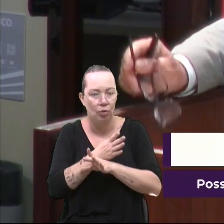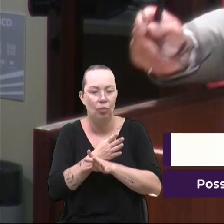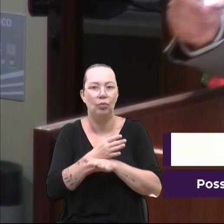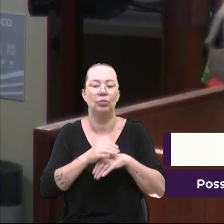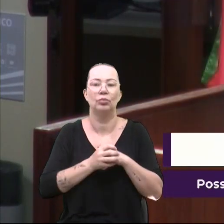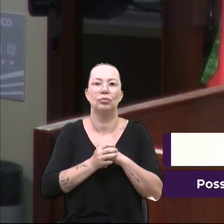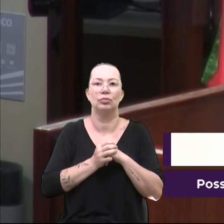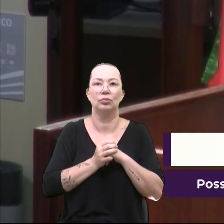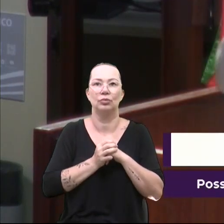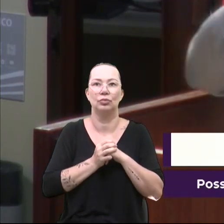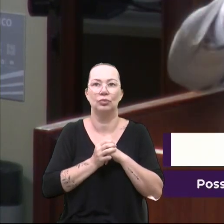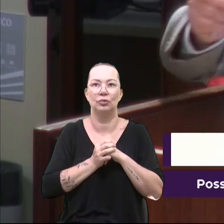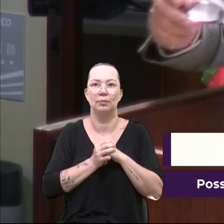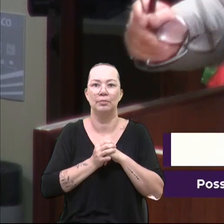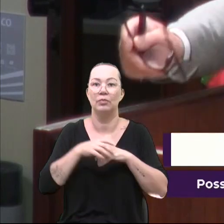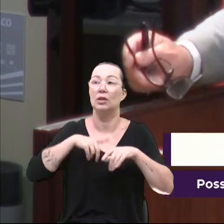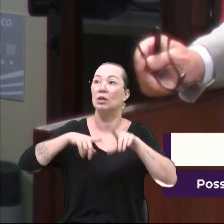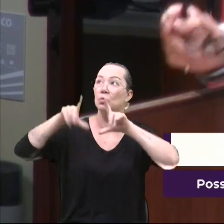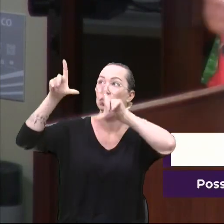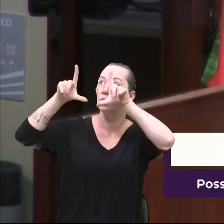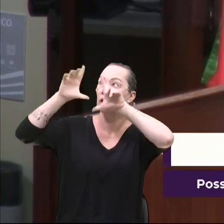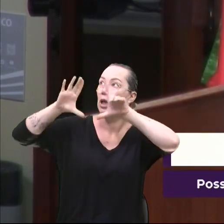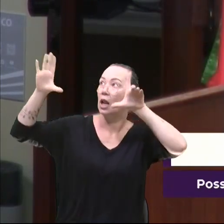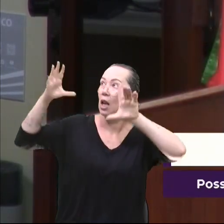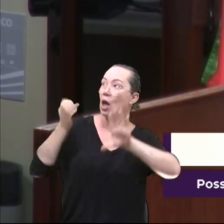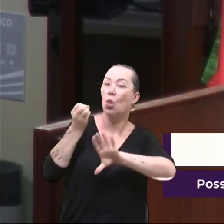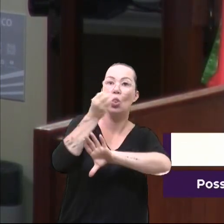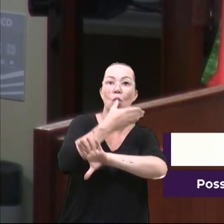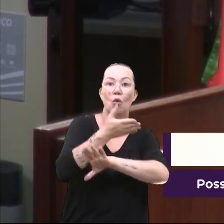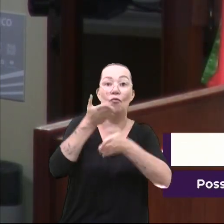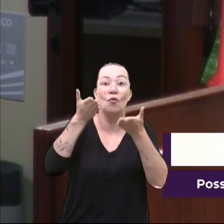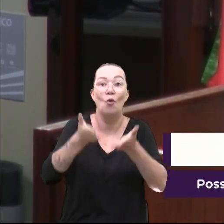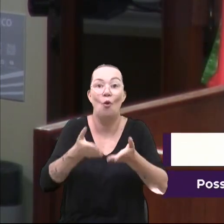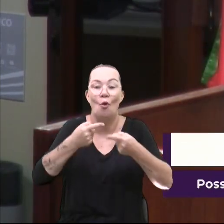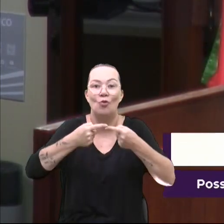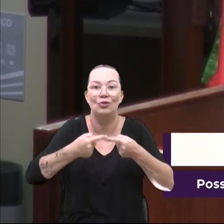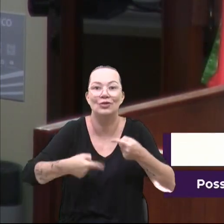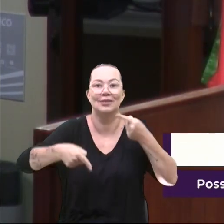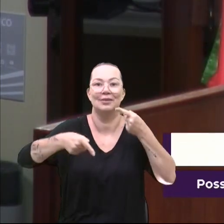O telão novo estamos inaugurando hoje.